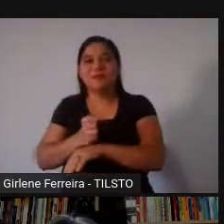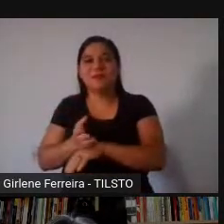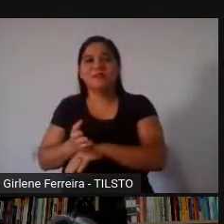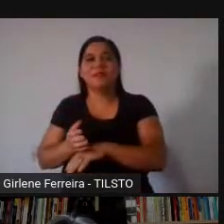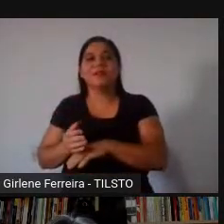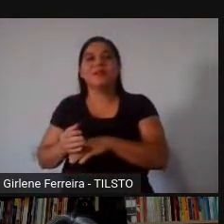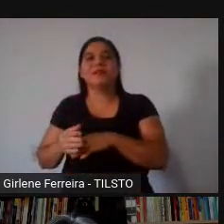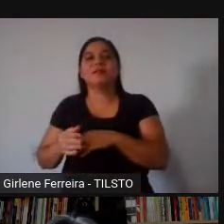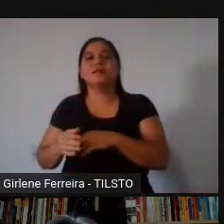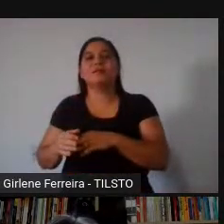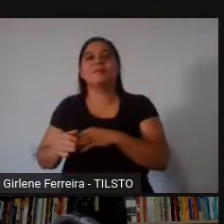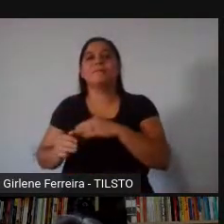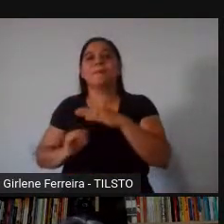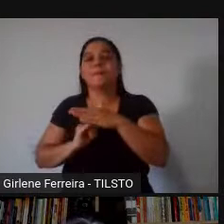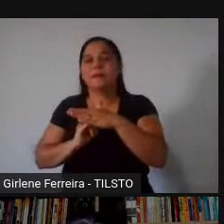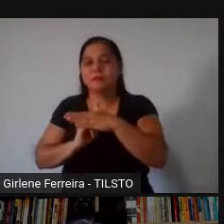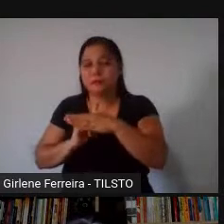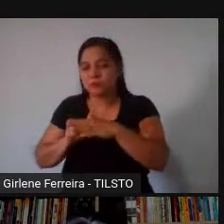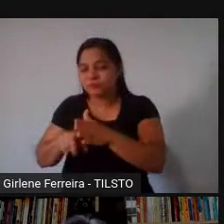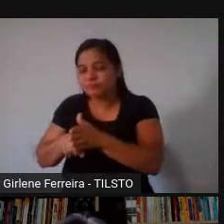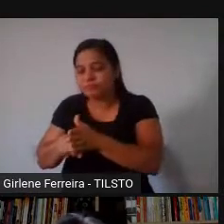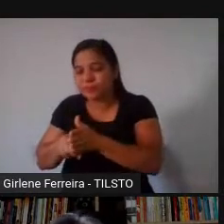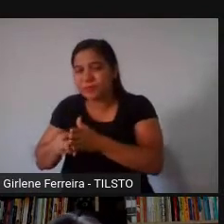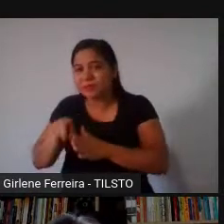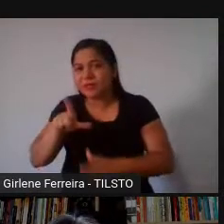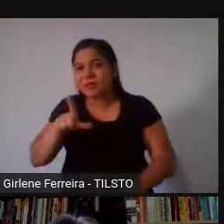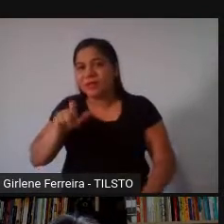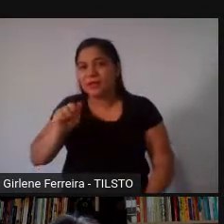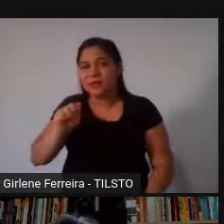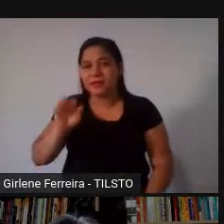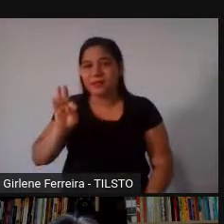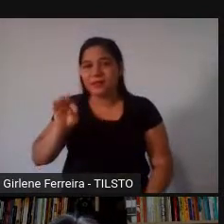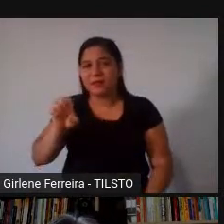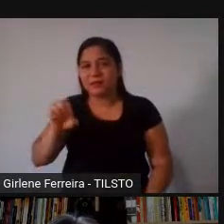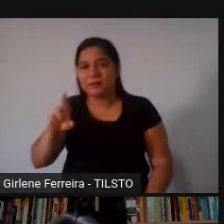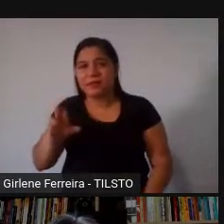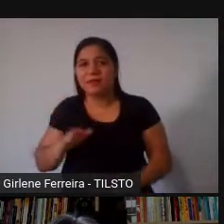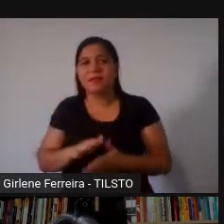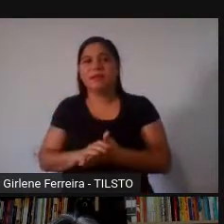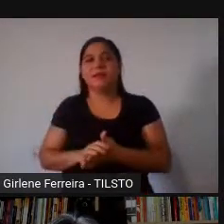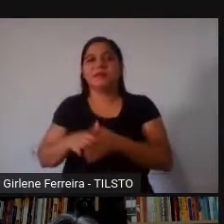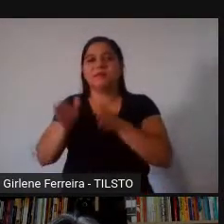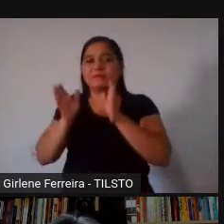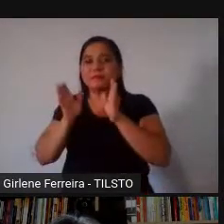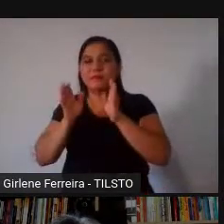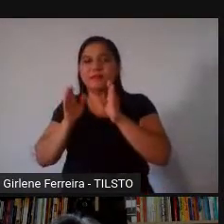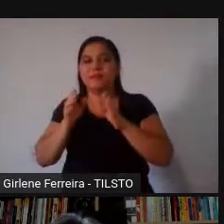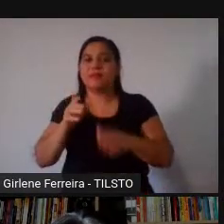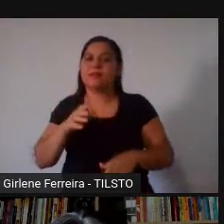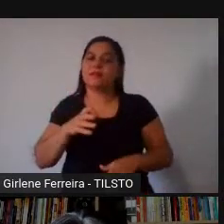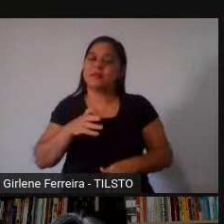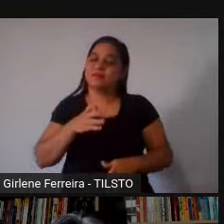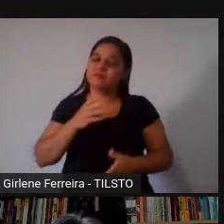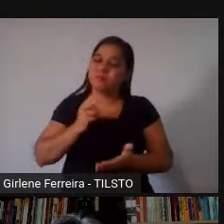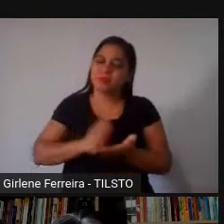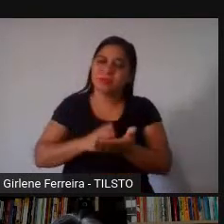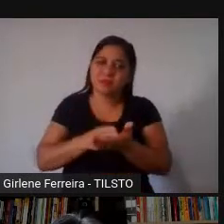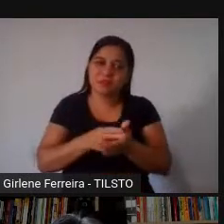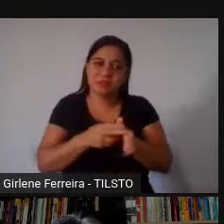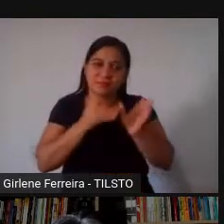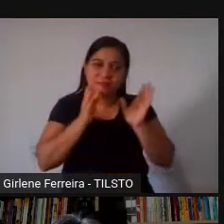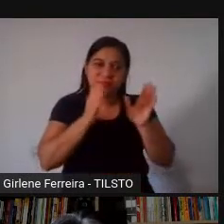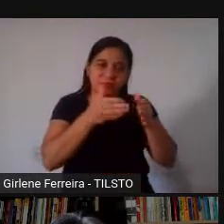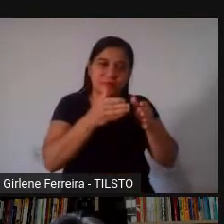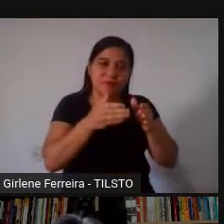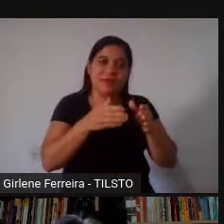pesquisa. E eu tenho pensado em seguir na área de hidrologia, uma área mais aplicada em engenharia, que, mesmo assim, tem muita matemática,